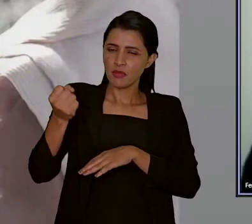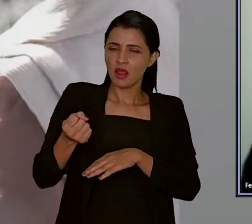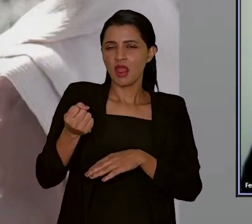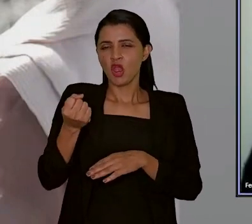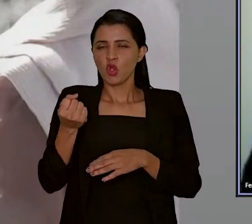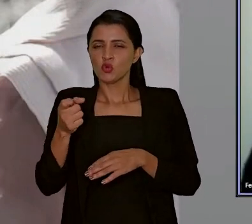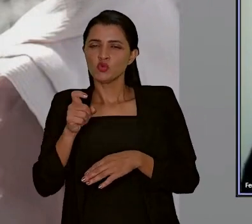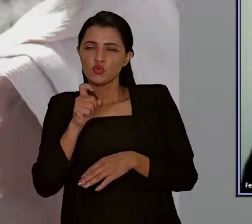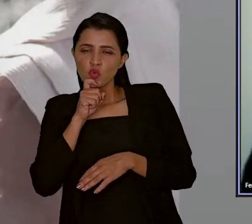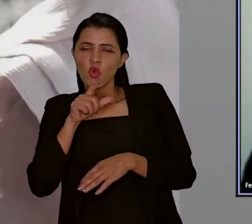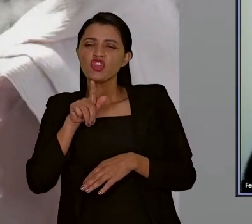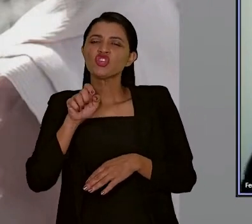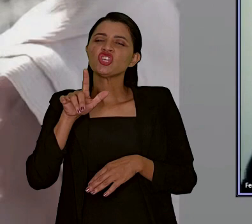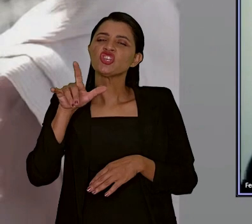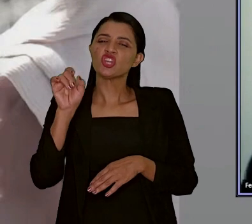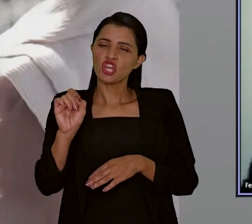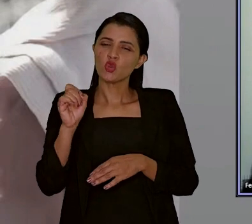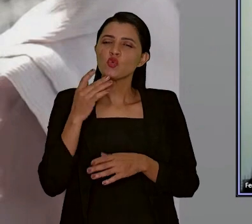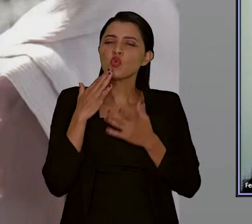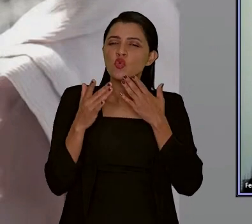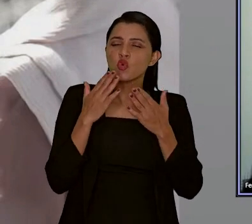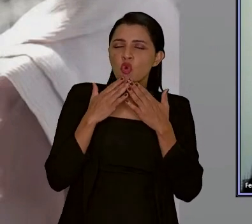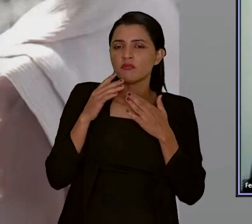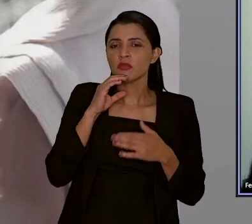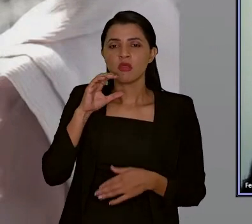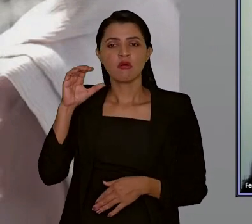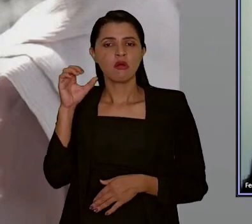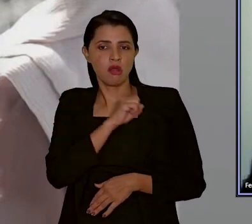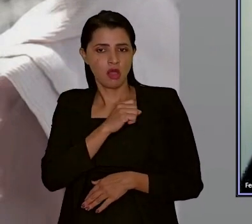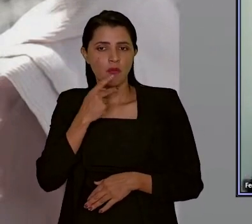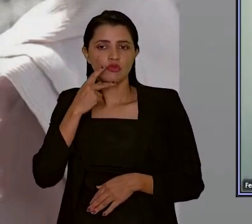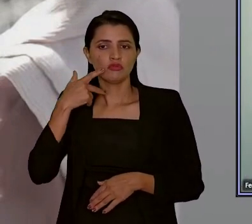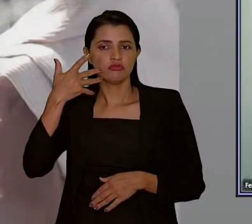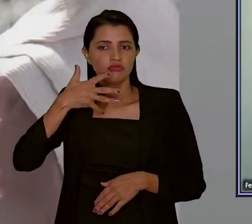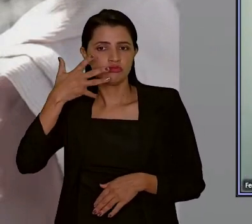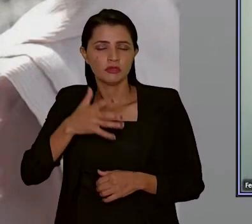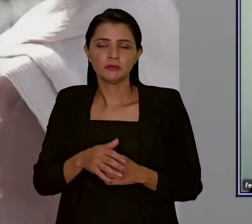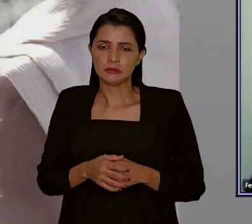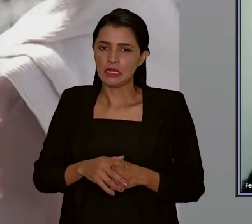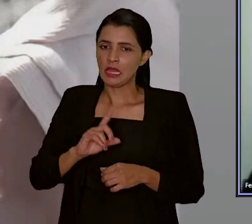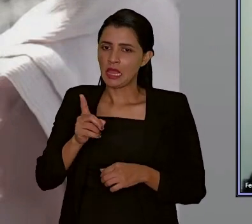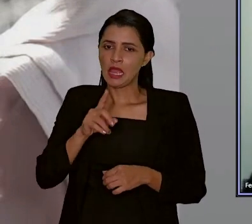falo muito rápido e não sou um bom orador, então